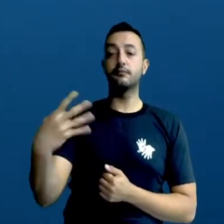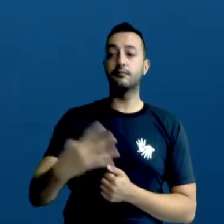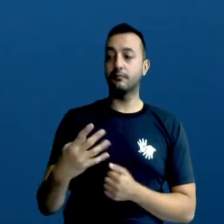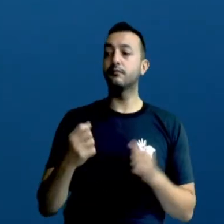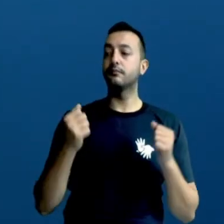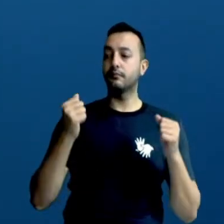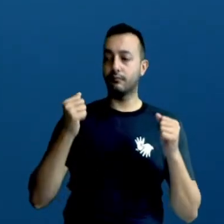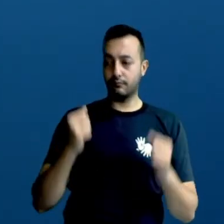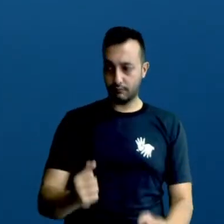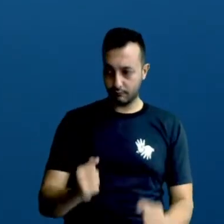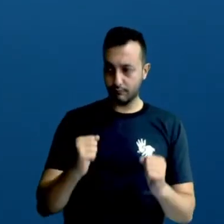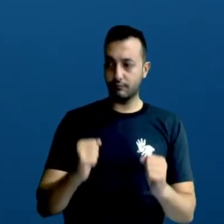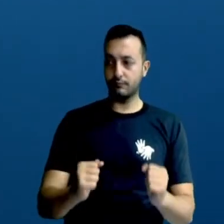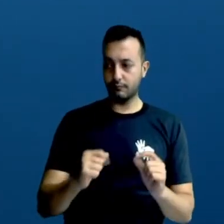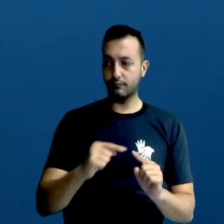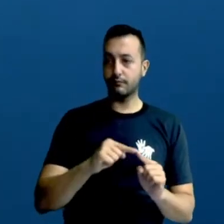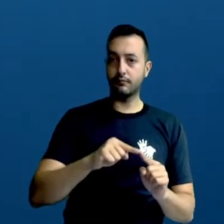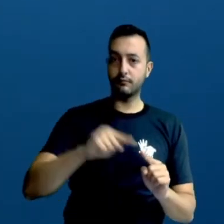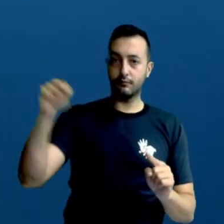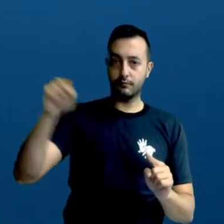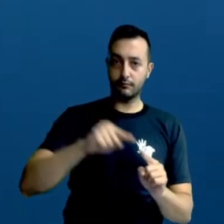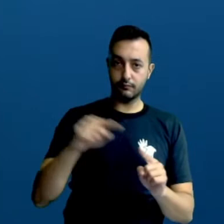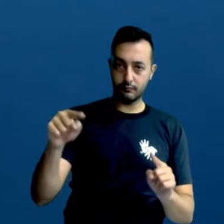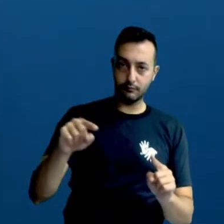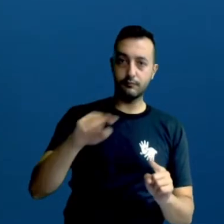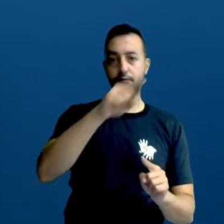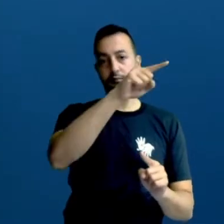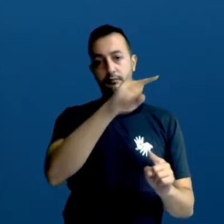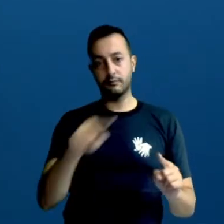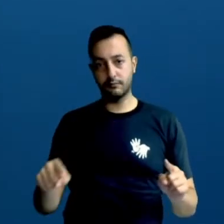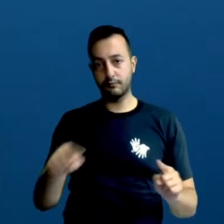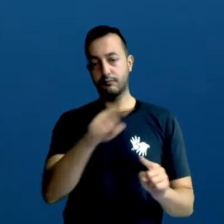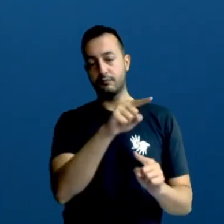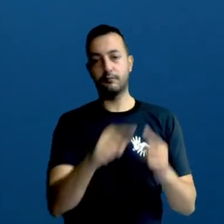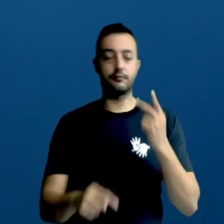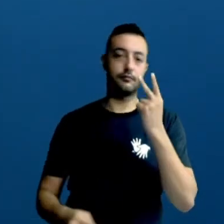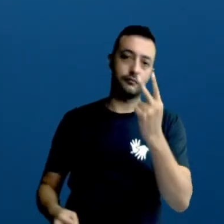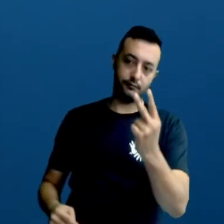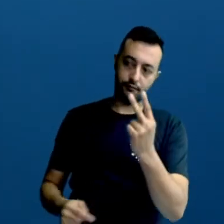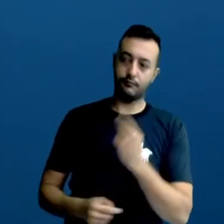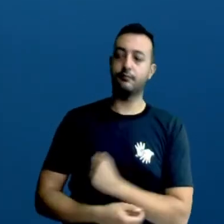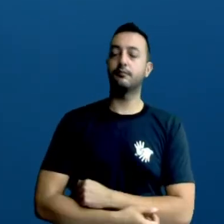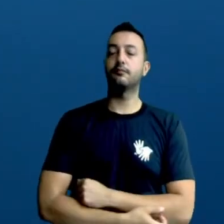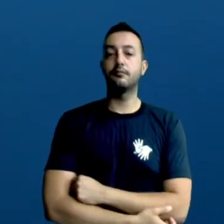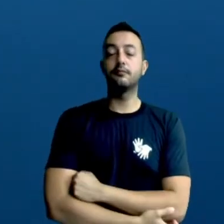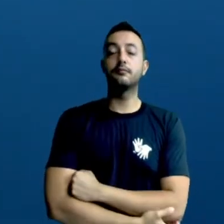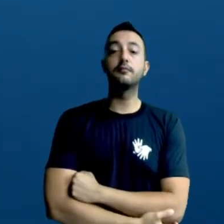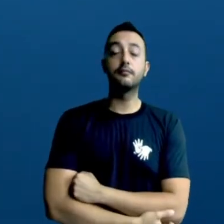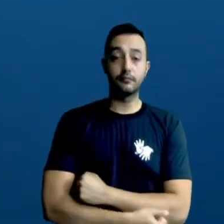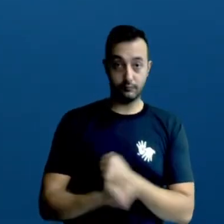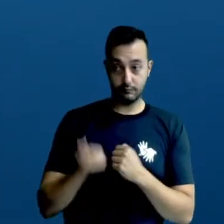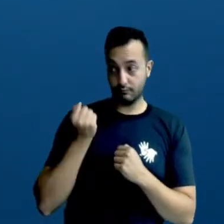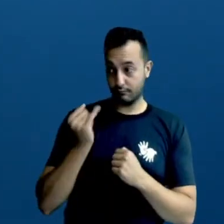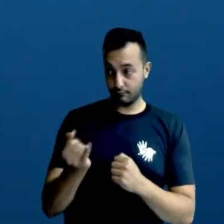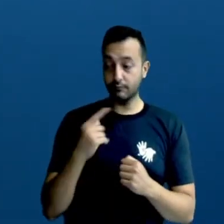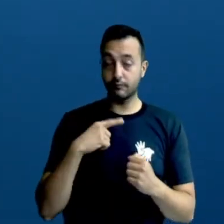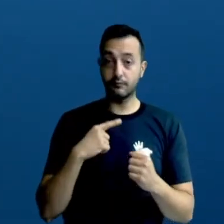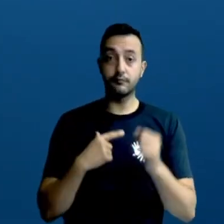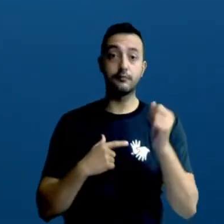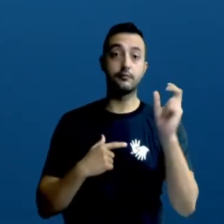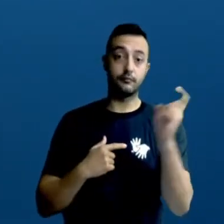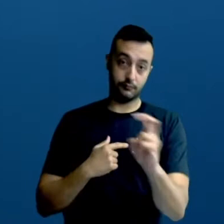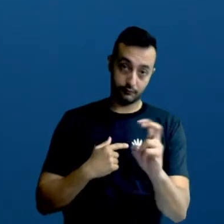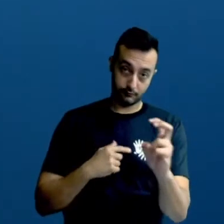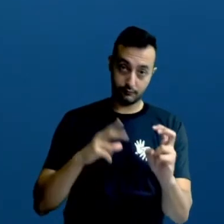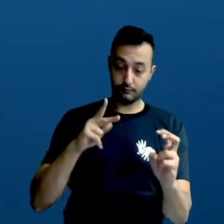vértices e pode ligar os 2 daqui também. Então, a gente monta 2 diagonais. Se a gente tem o pentágono, então